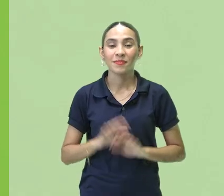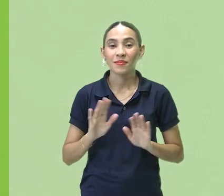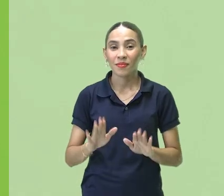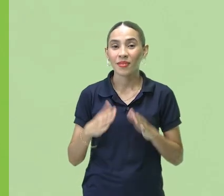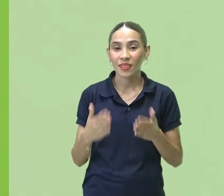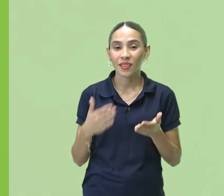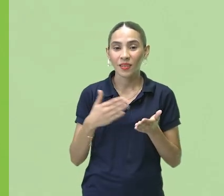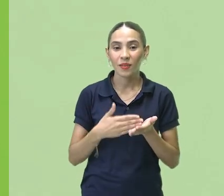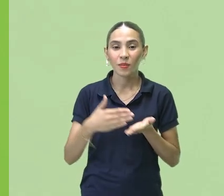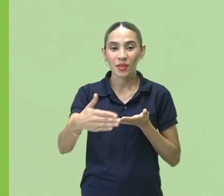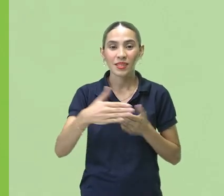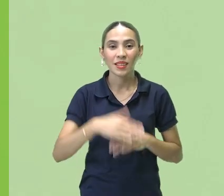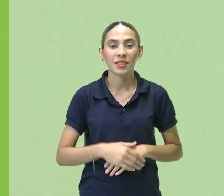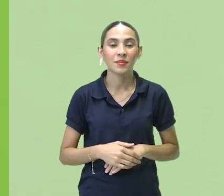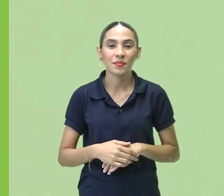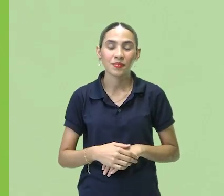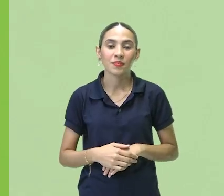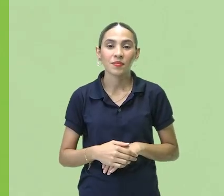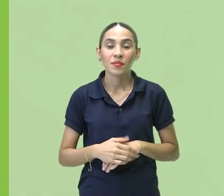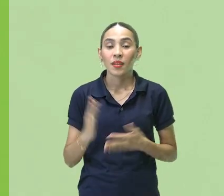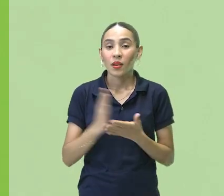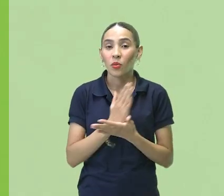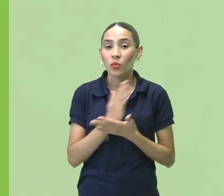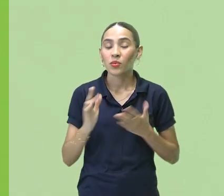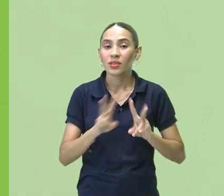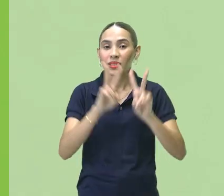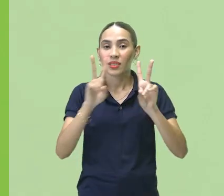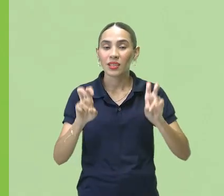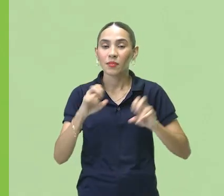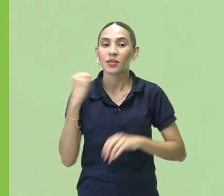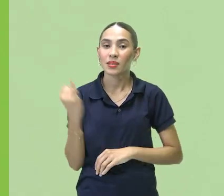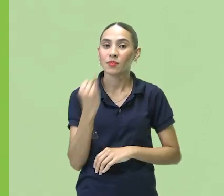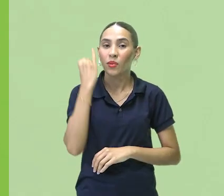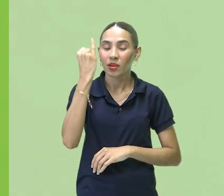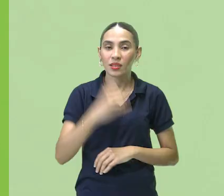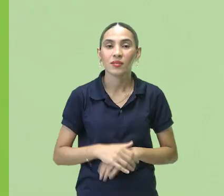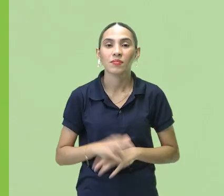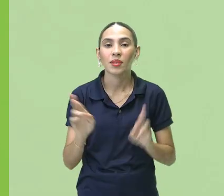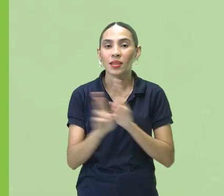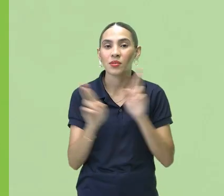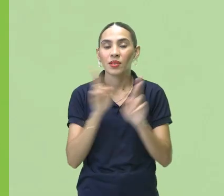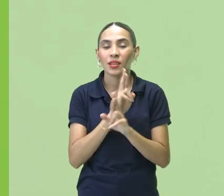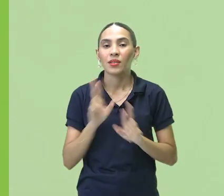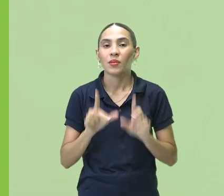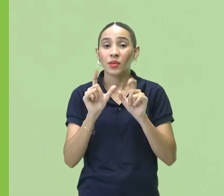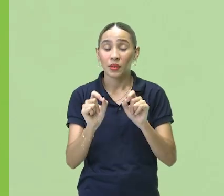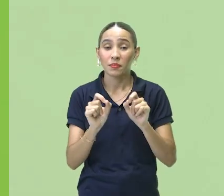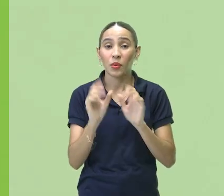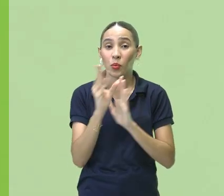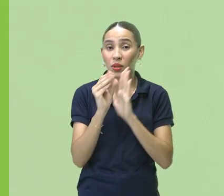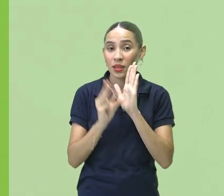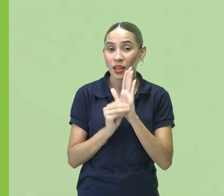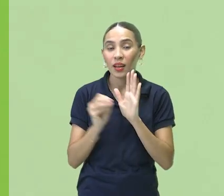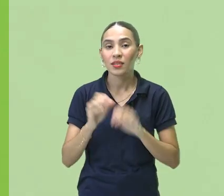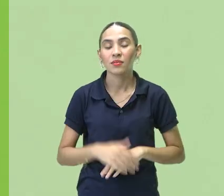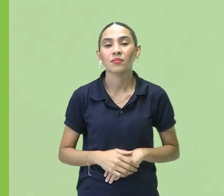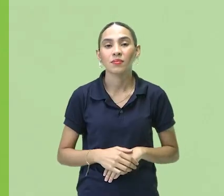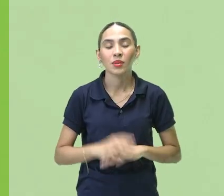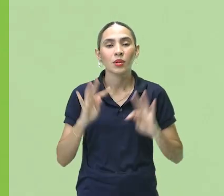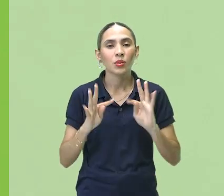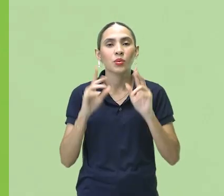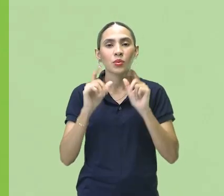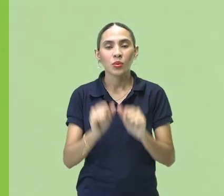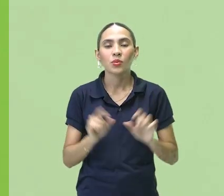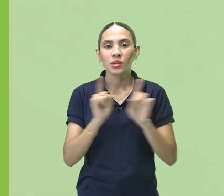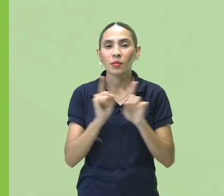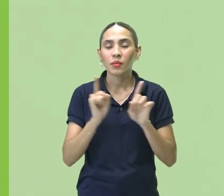Então, vamos pontuar alguns assuntos bem importantes relacionados a esta unidade, né? E todos